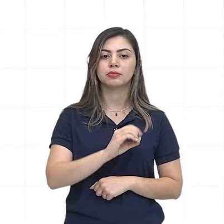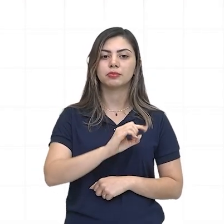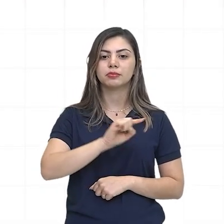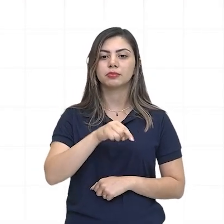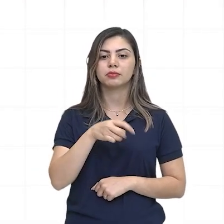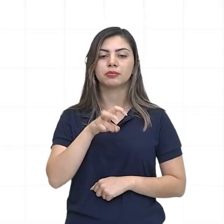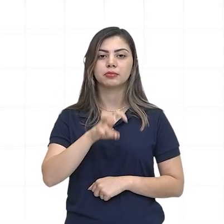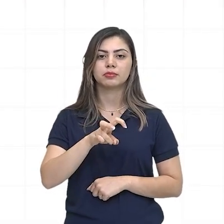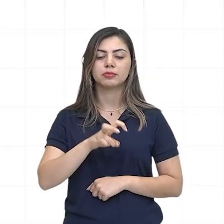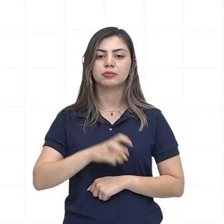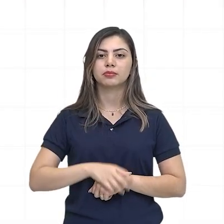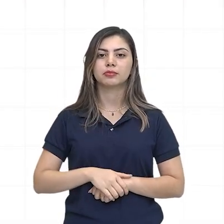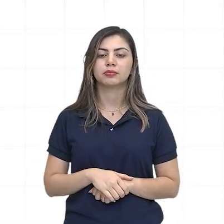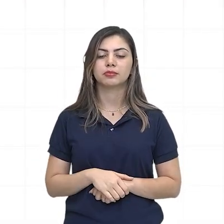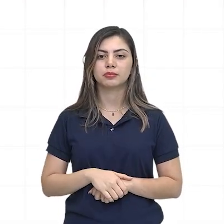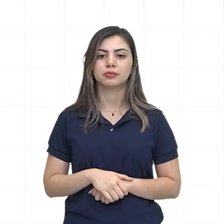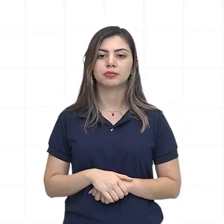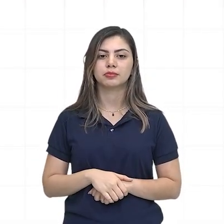0,5.